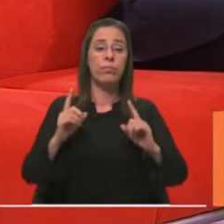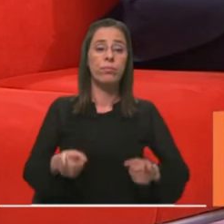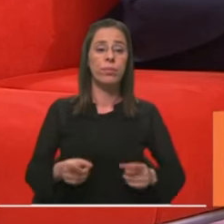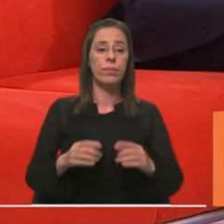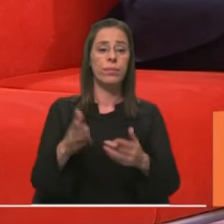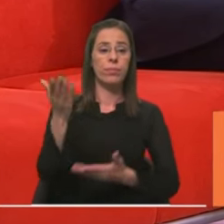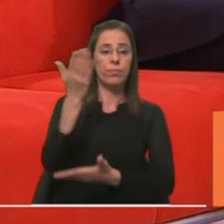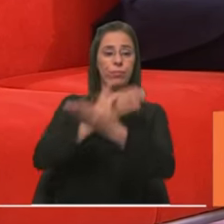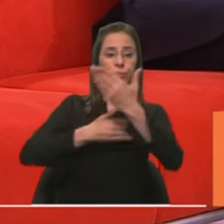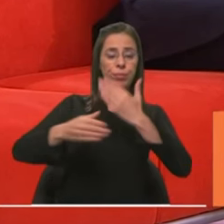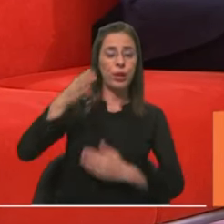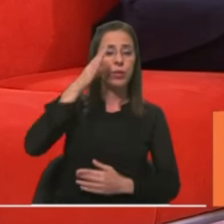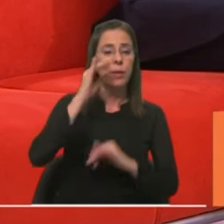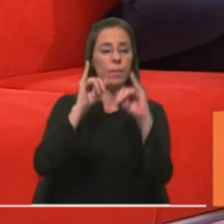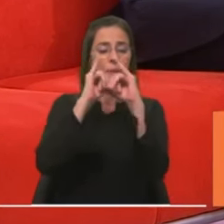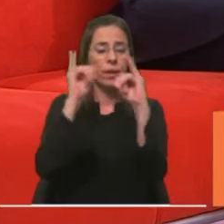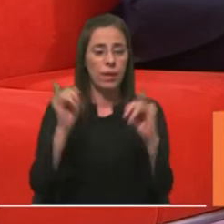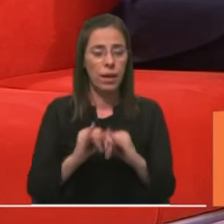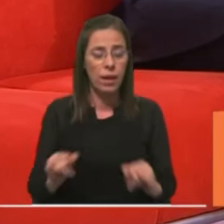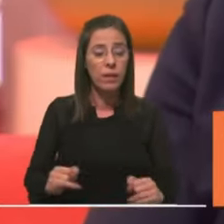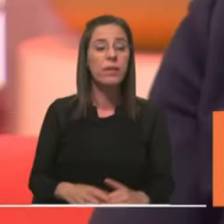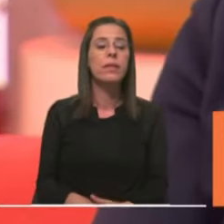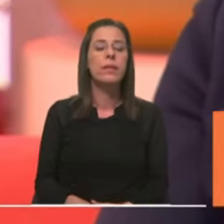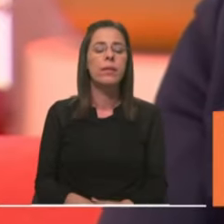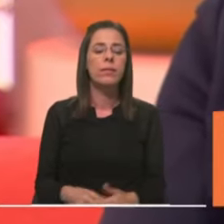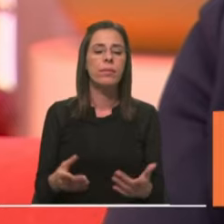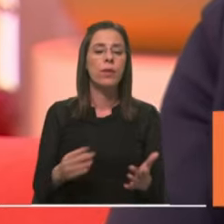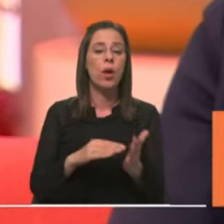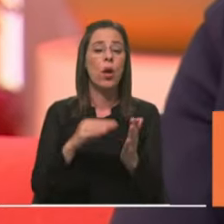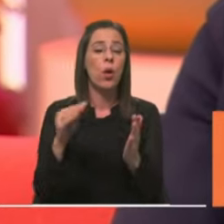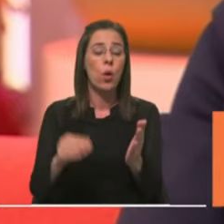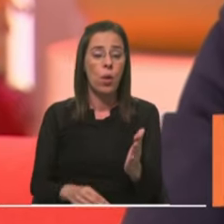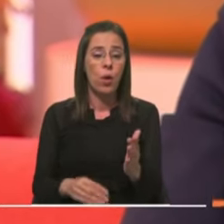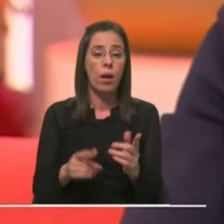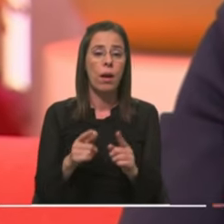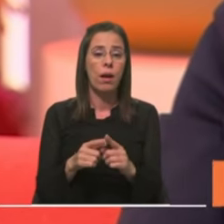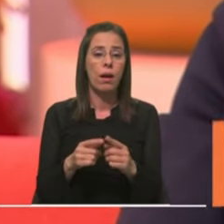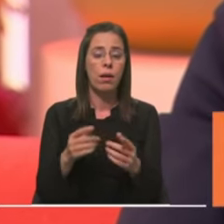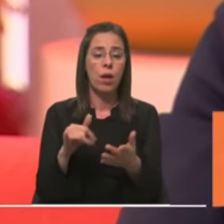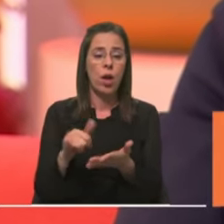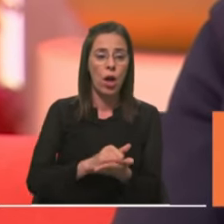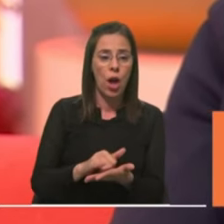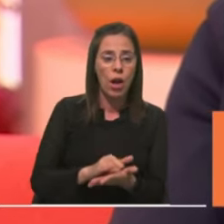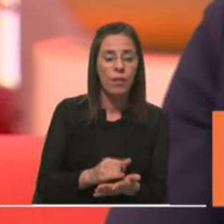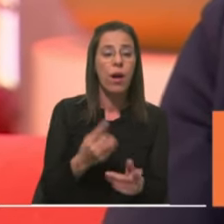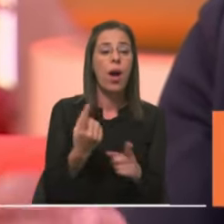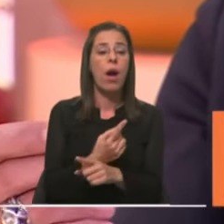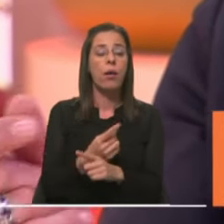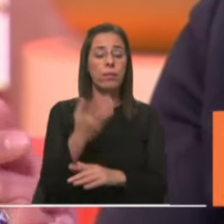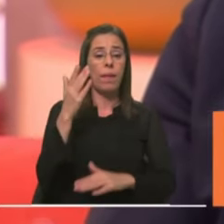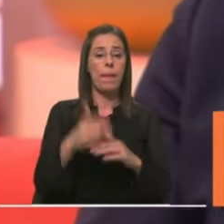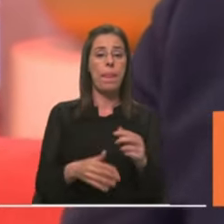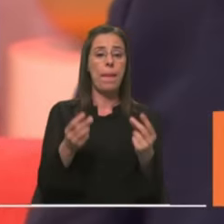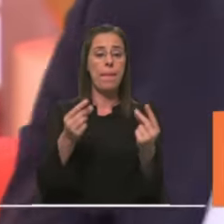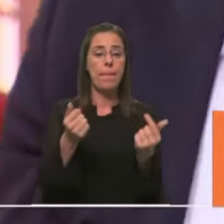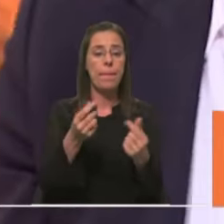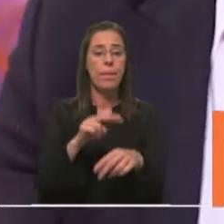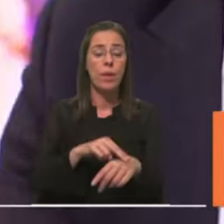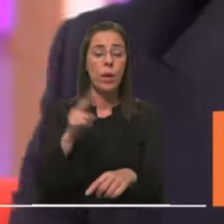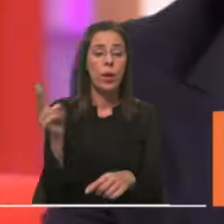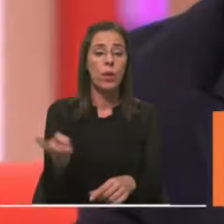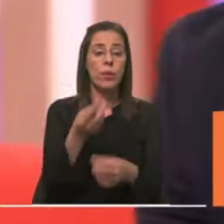internalização lá fora estávamos a fechar contratos com barnes no York com coisas do géo e de repente Fi duas